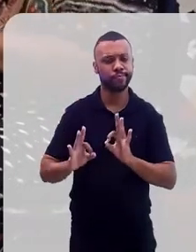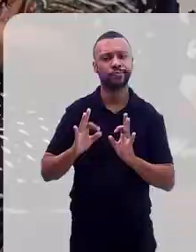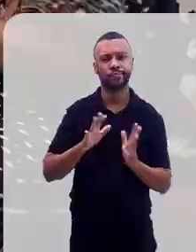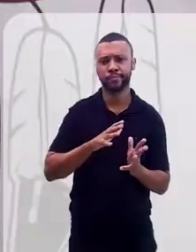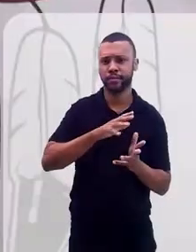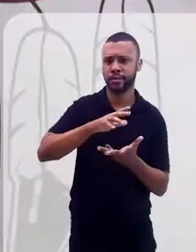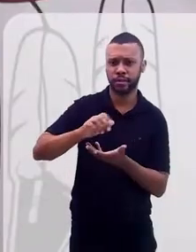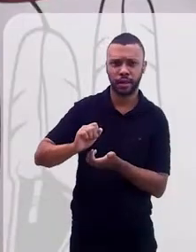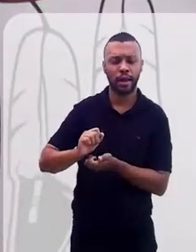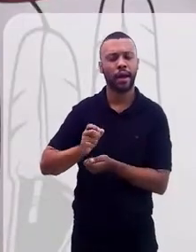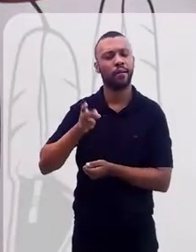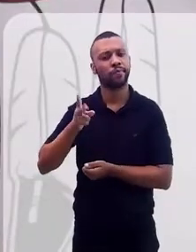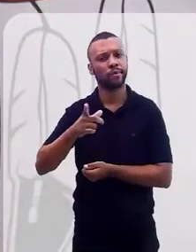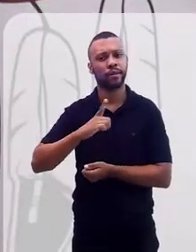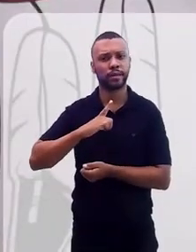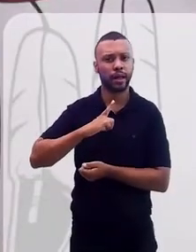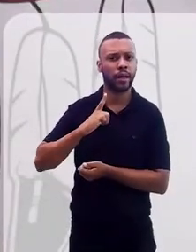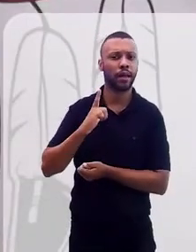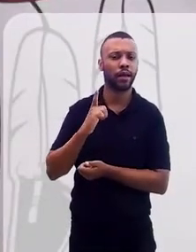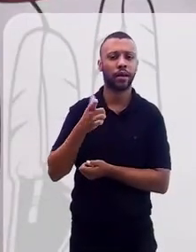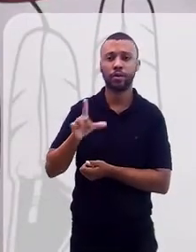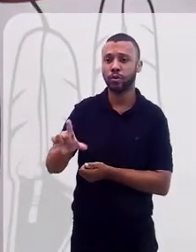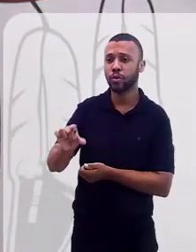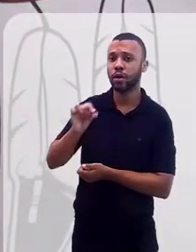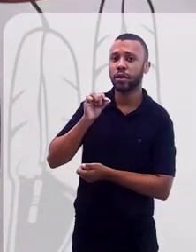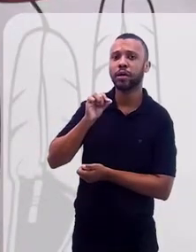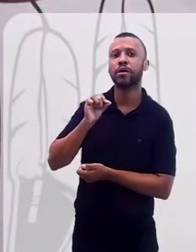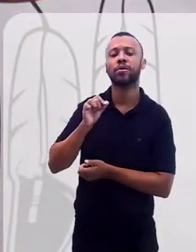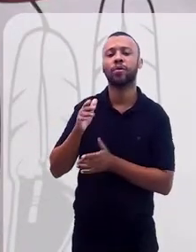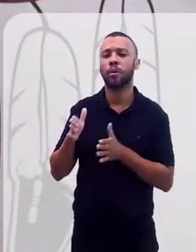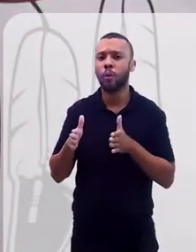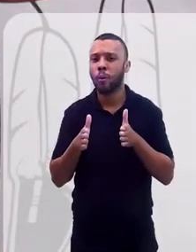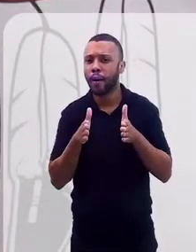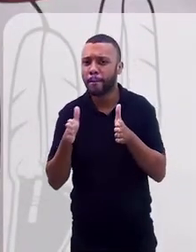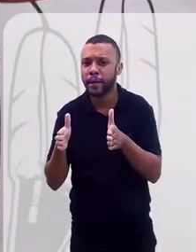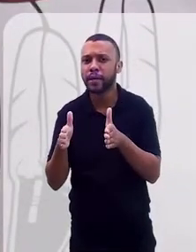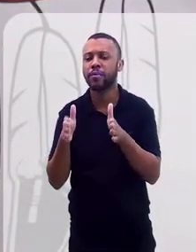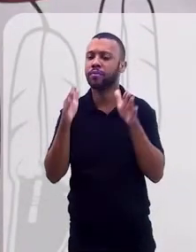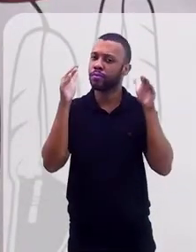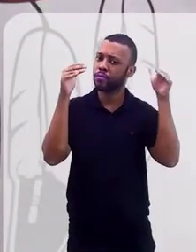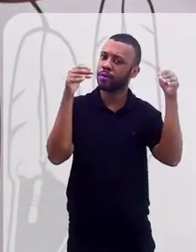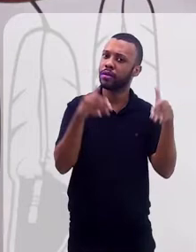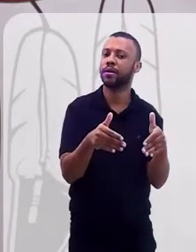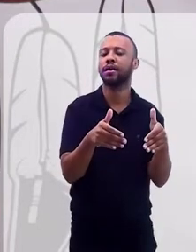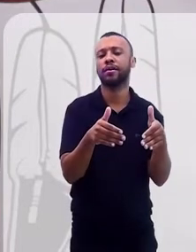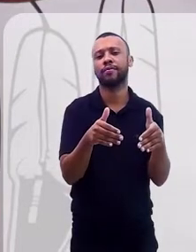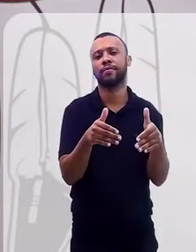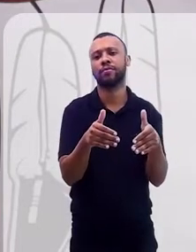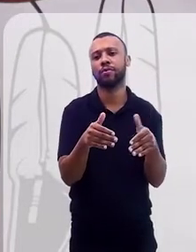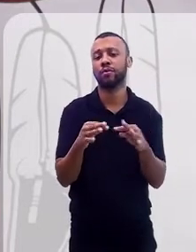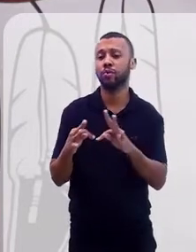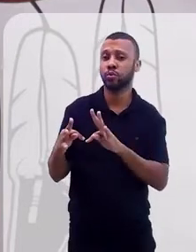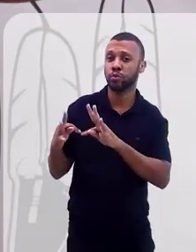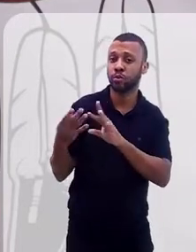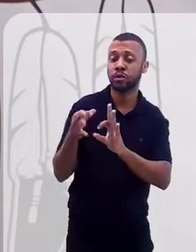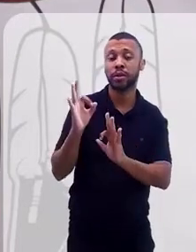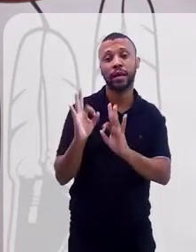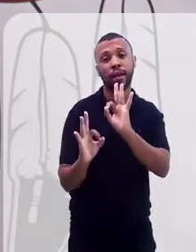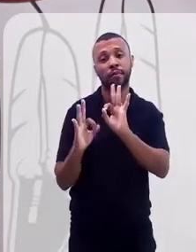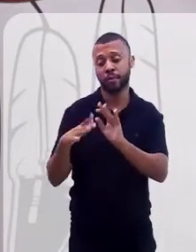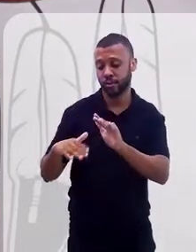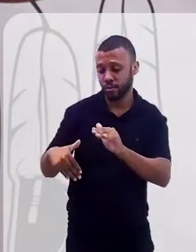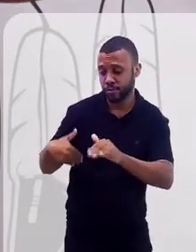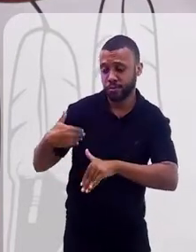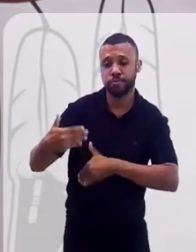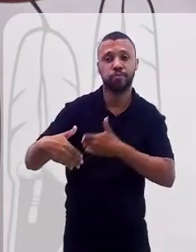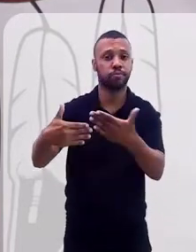Terra, mesmo que tenha machucado, mesmo que você tenha escolhido uma coisa ou outra, tudo isso é o que